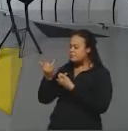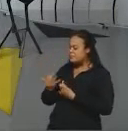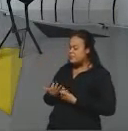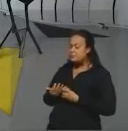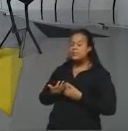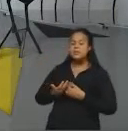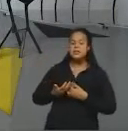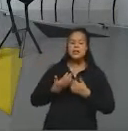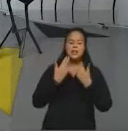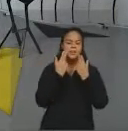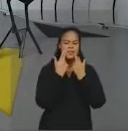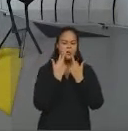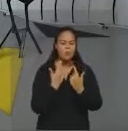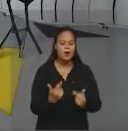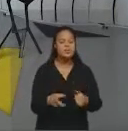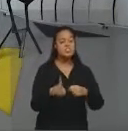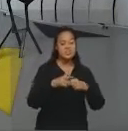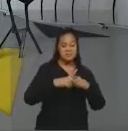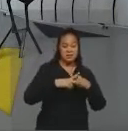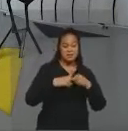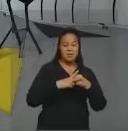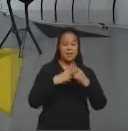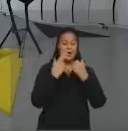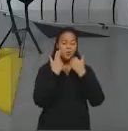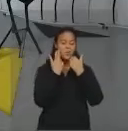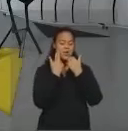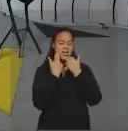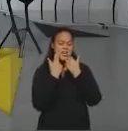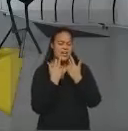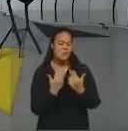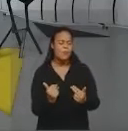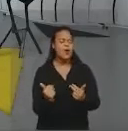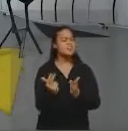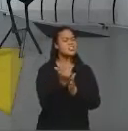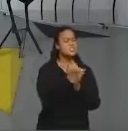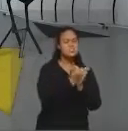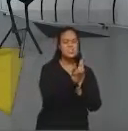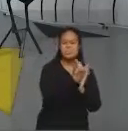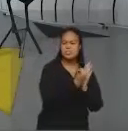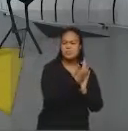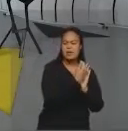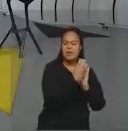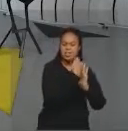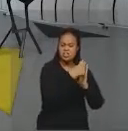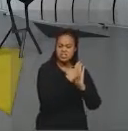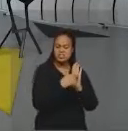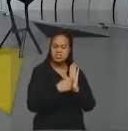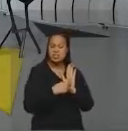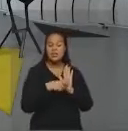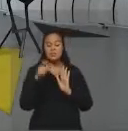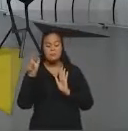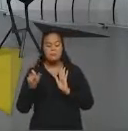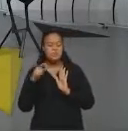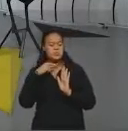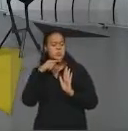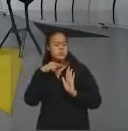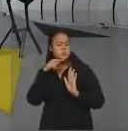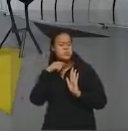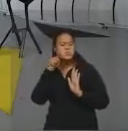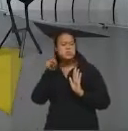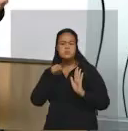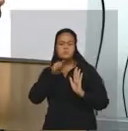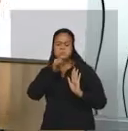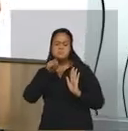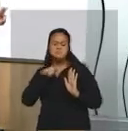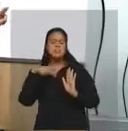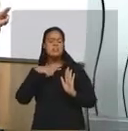e a linguagem não verbal? Confesso que não sei, professor. Pois é, muita gente fica com dúvida com isso. E aí nós